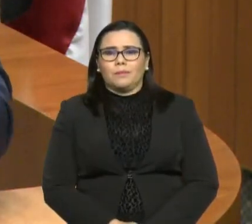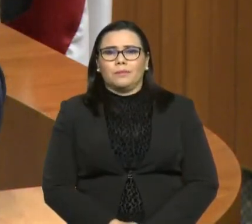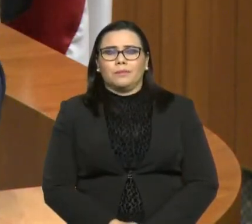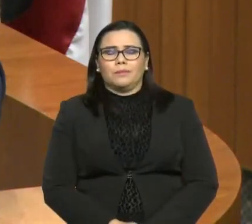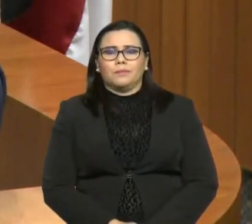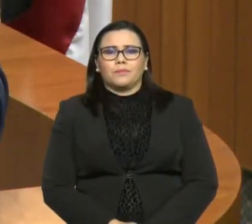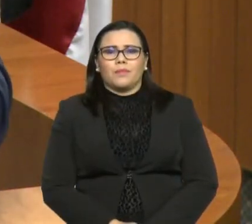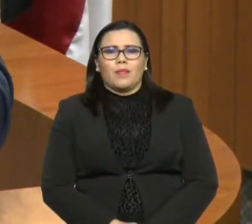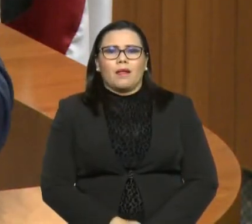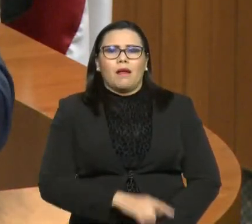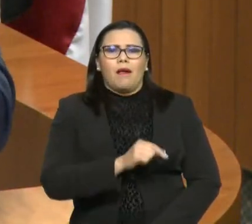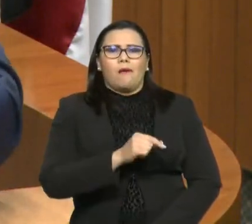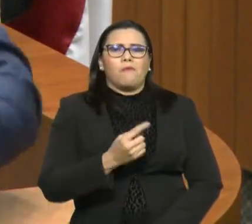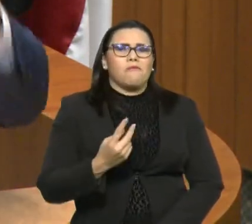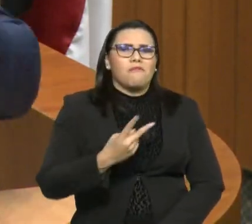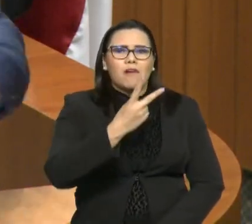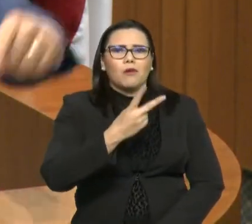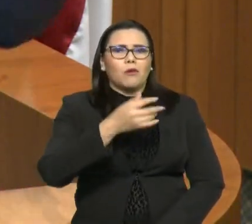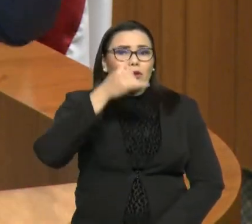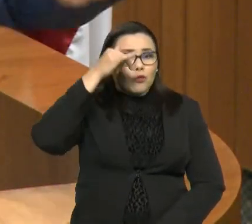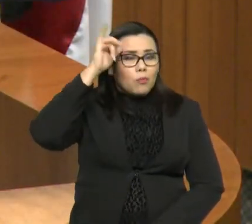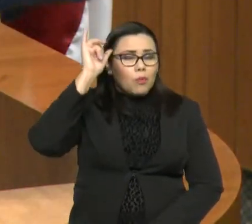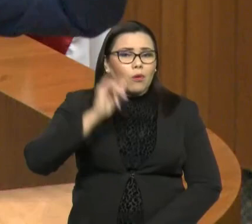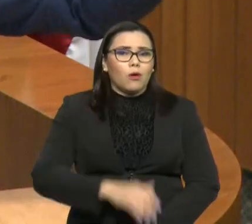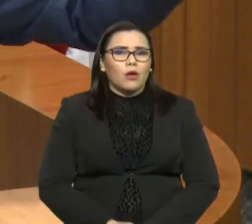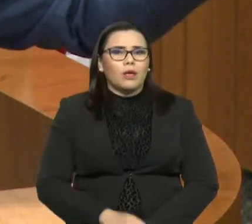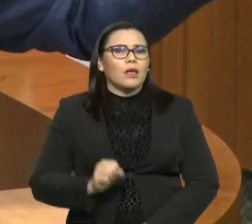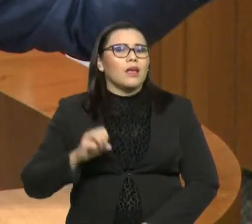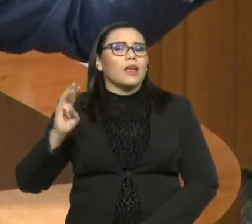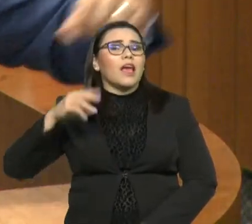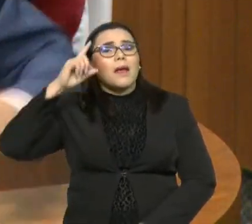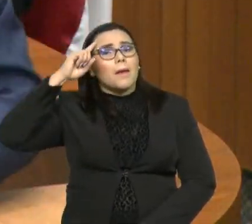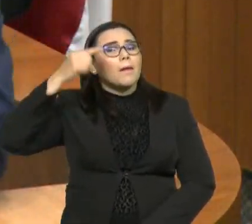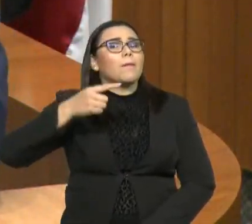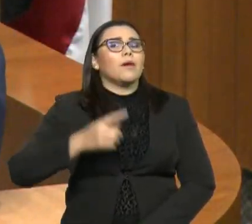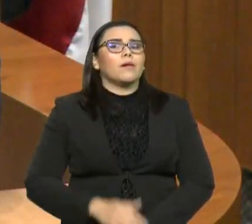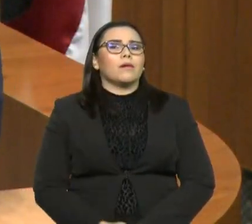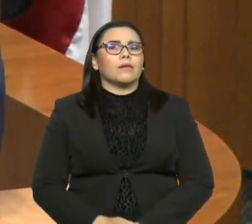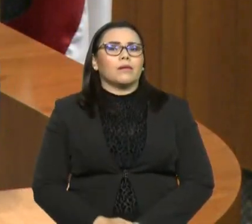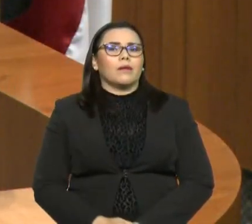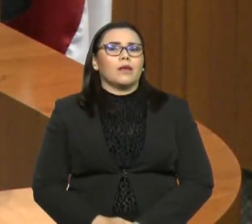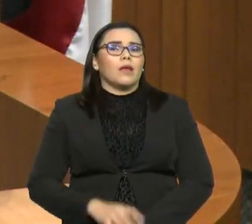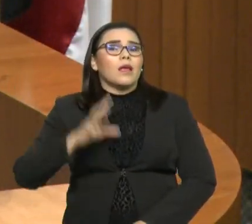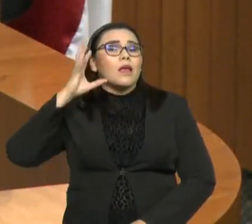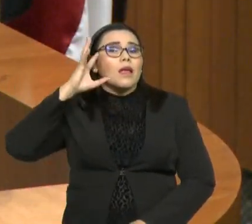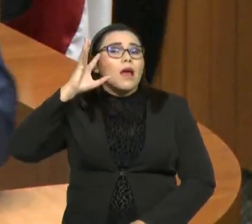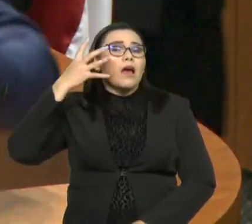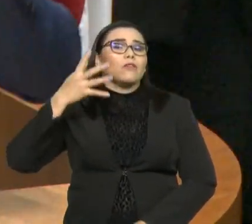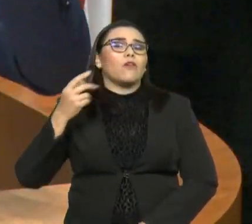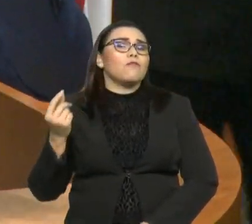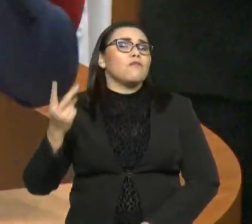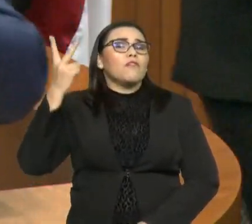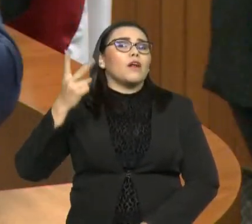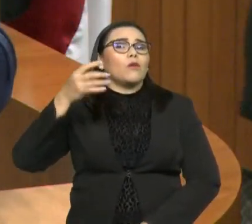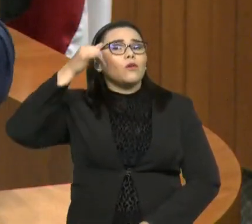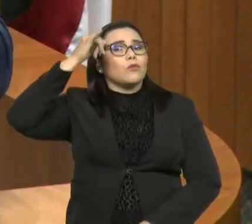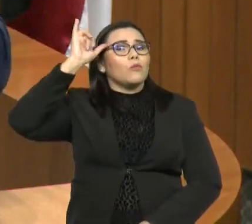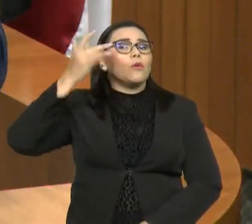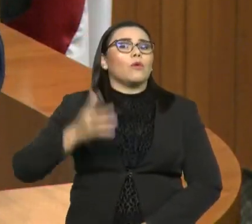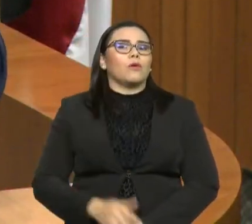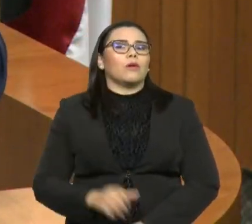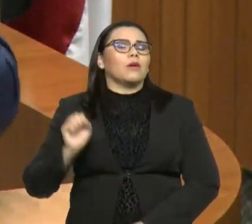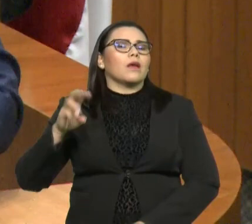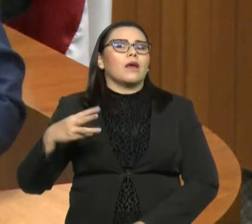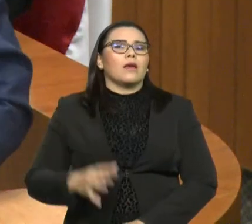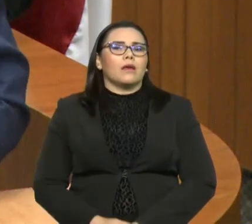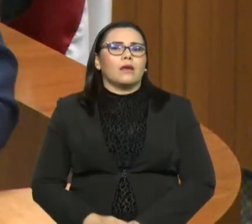comprar. Quando, na verdade, o preço se diminui no frigorífico, no balcão aumenta. Para que as pessoas entendam que estão em